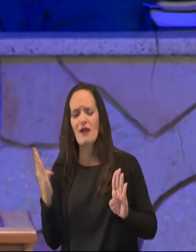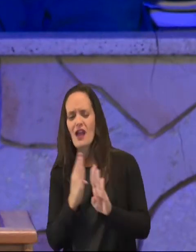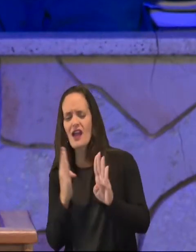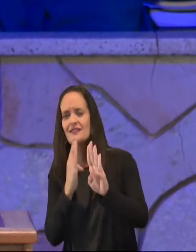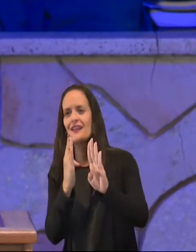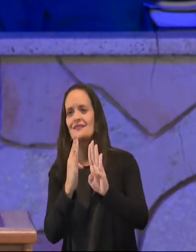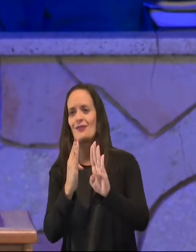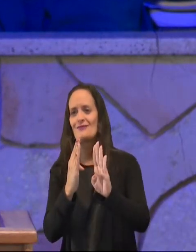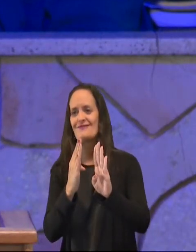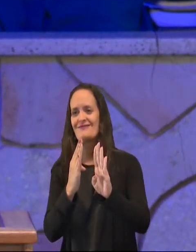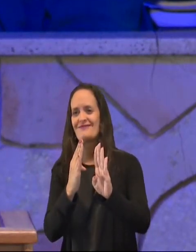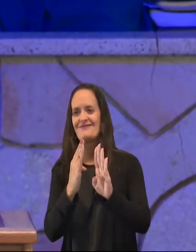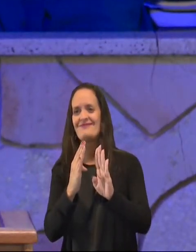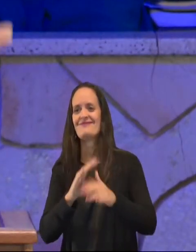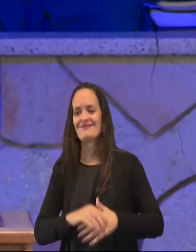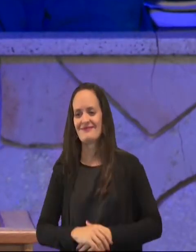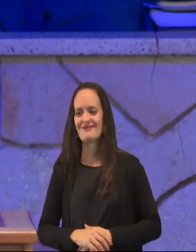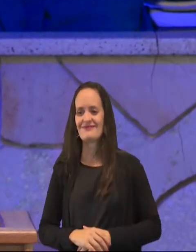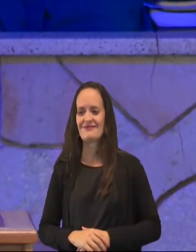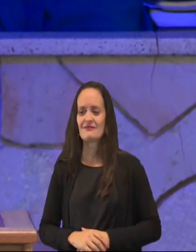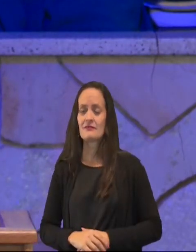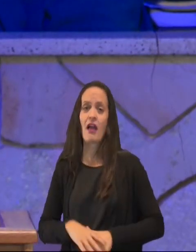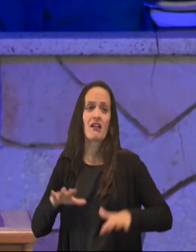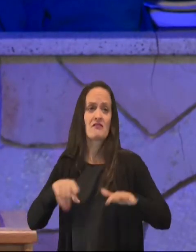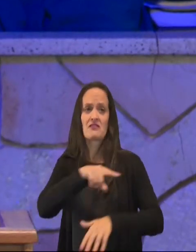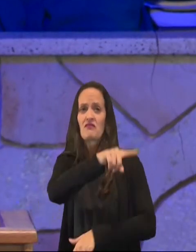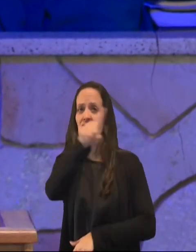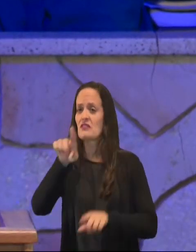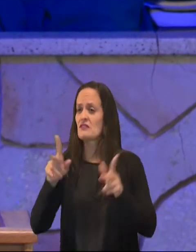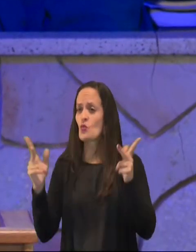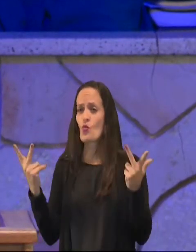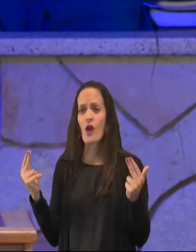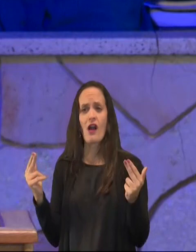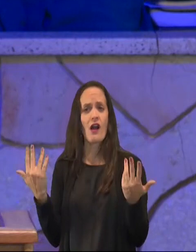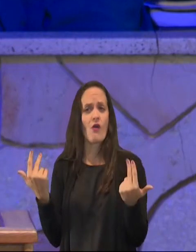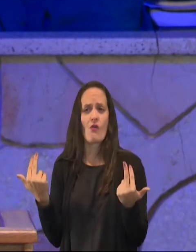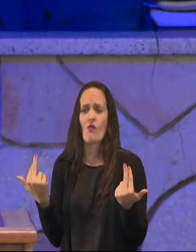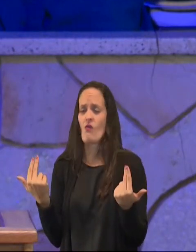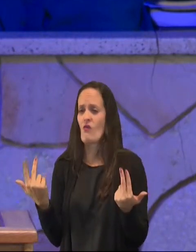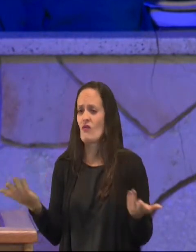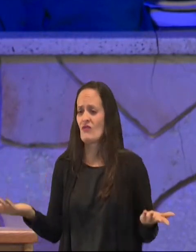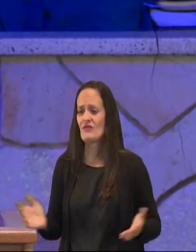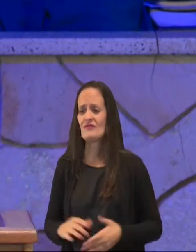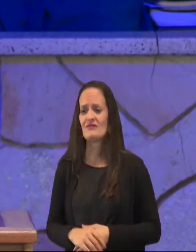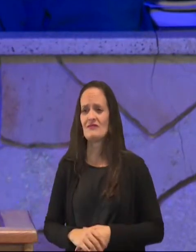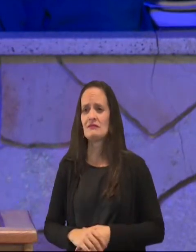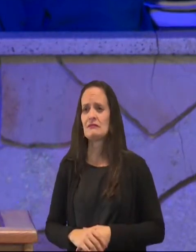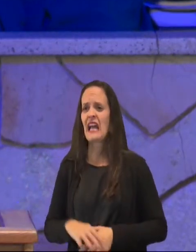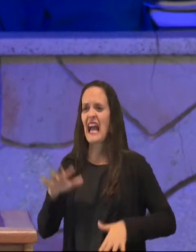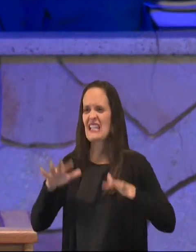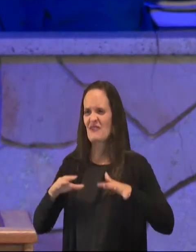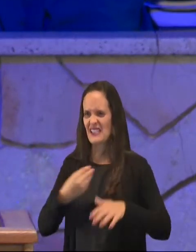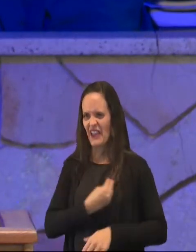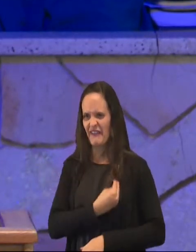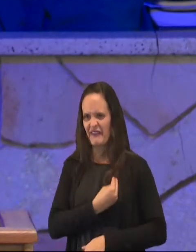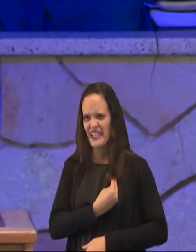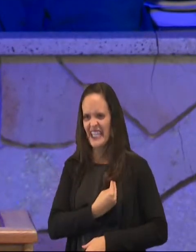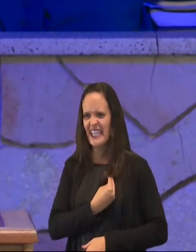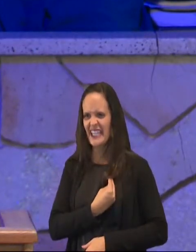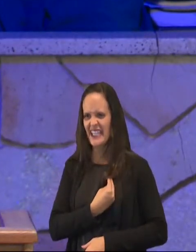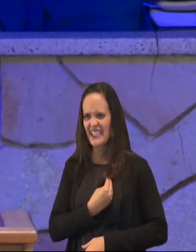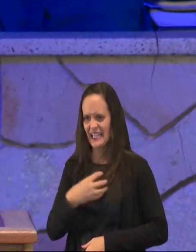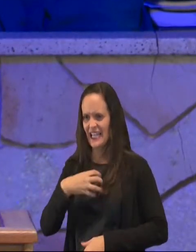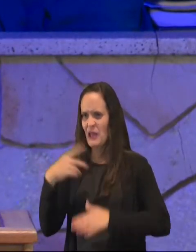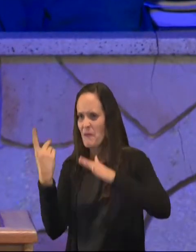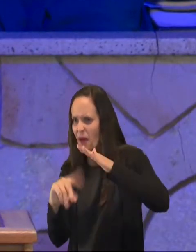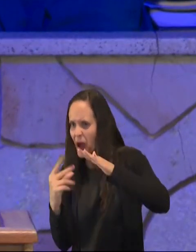Paulo. Essa pode ser a vida de tantos de nós, que açoitado pelos açoites da vida, sem sossego, sem